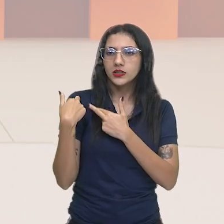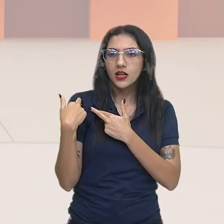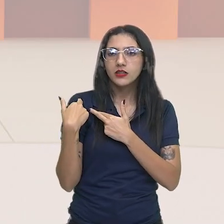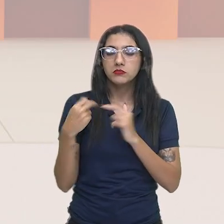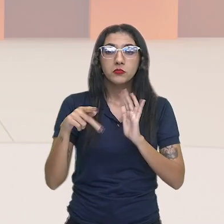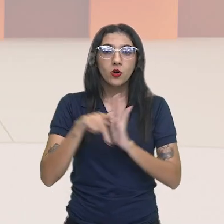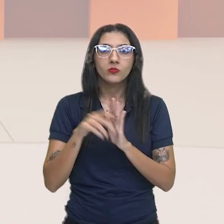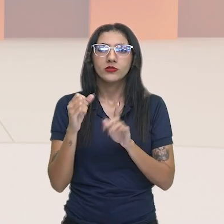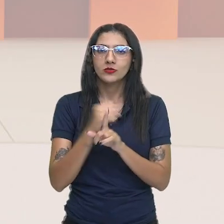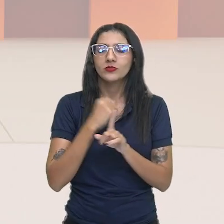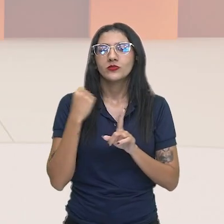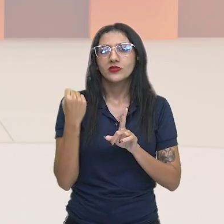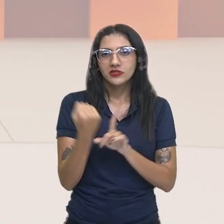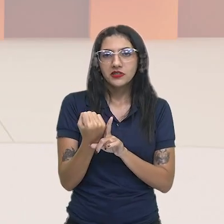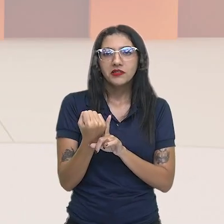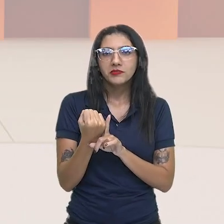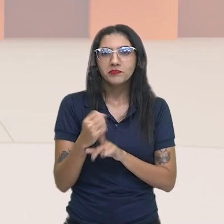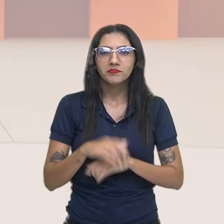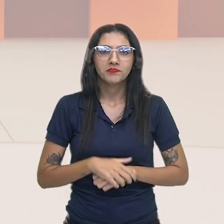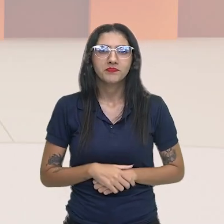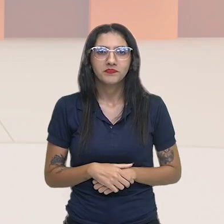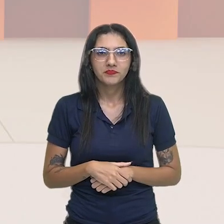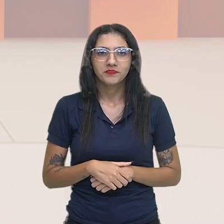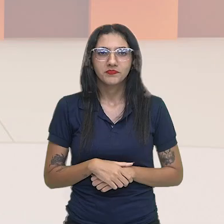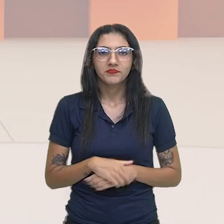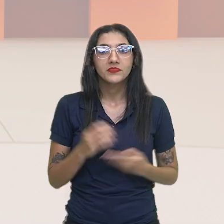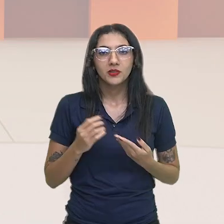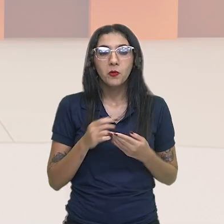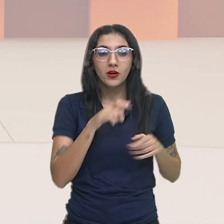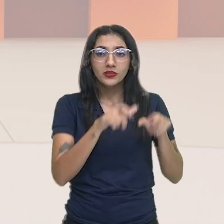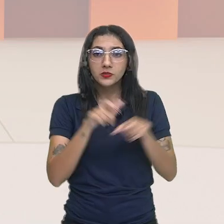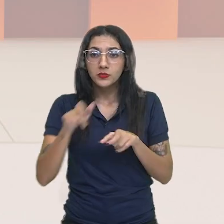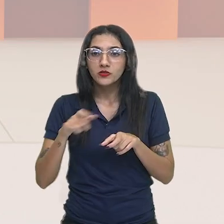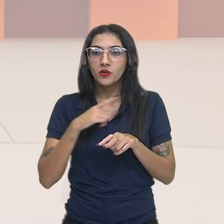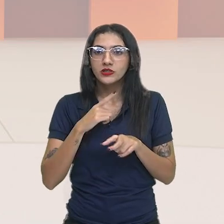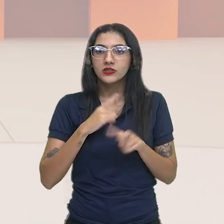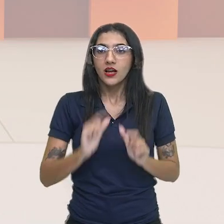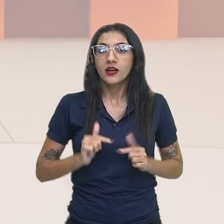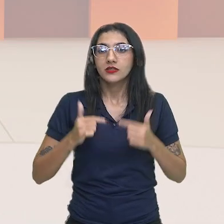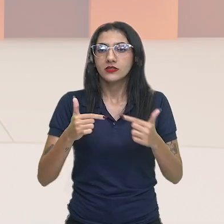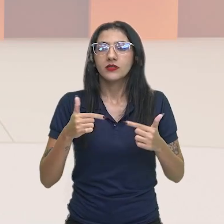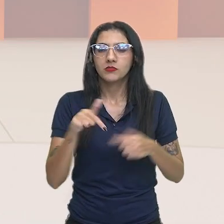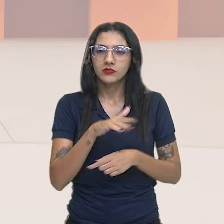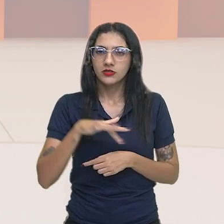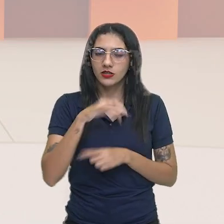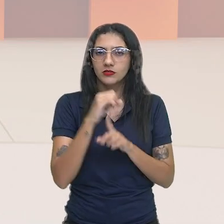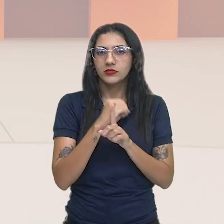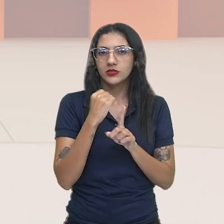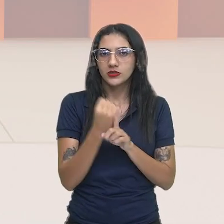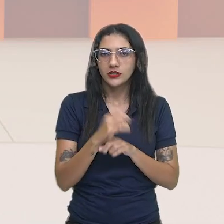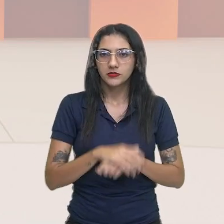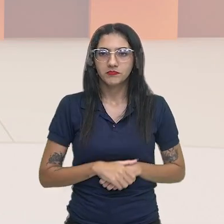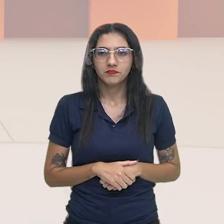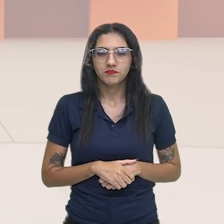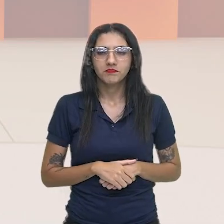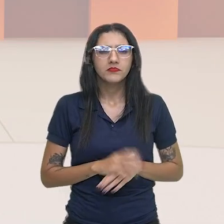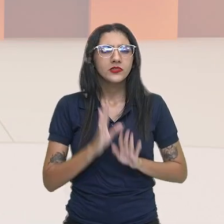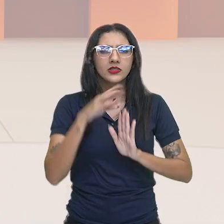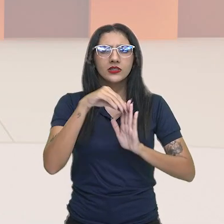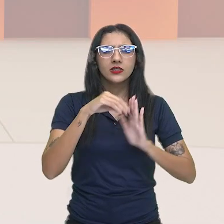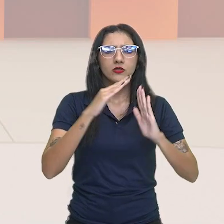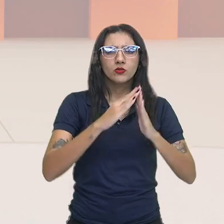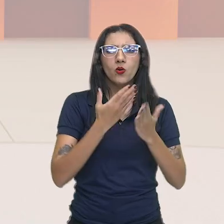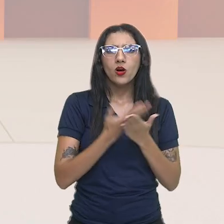nas sociedades, né? Então, os agentes são aqueles que vão fazer o controle social, né? Por exemplo, na escola, né, a